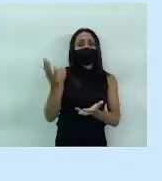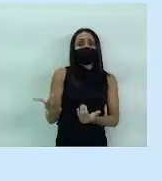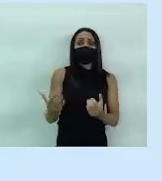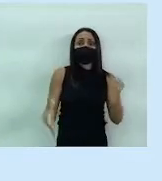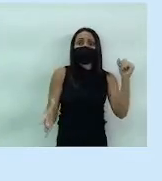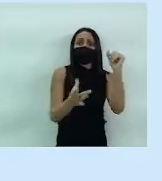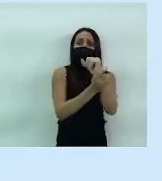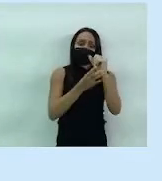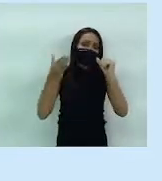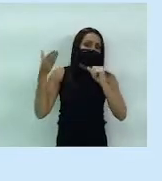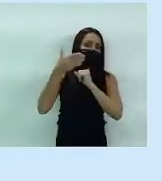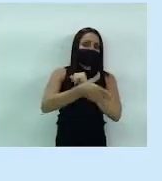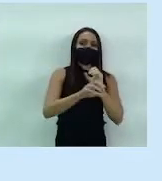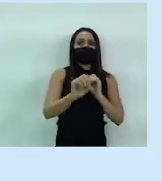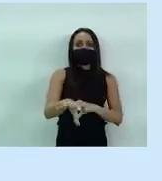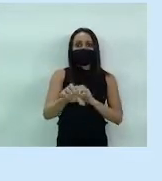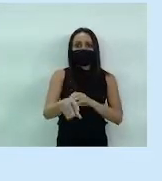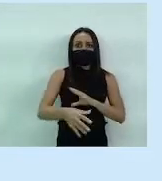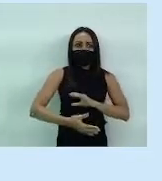esse acesso à educação.